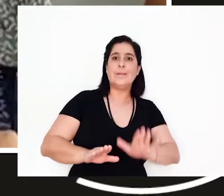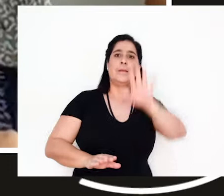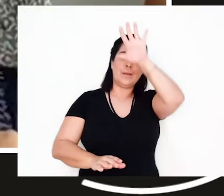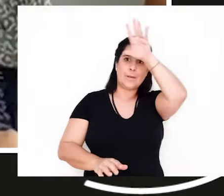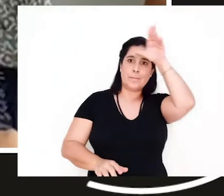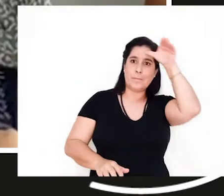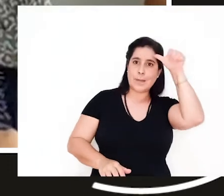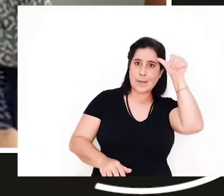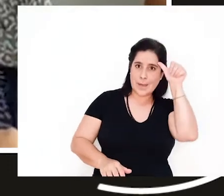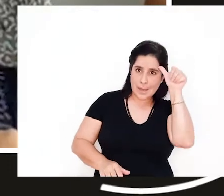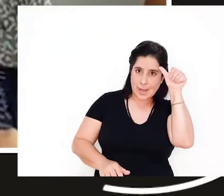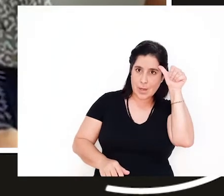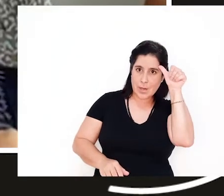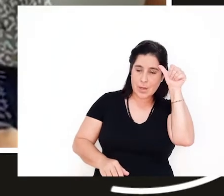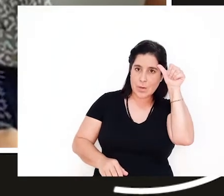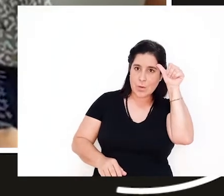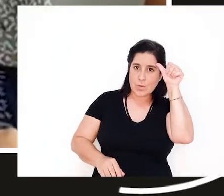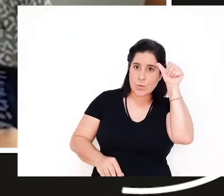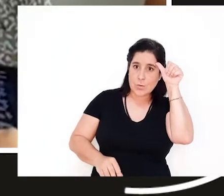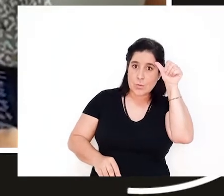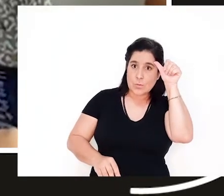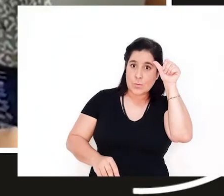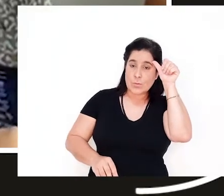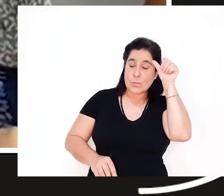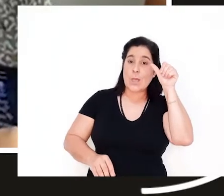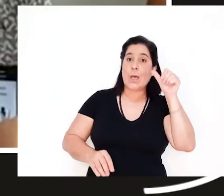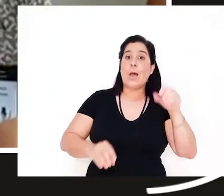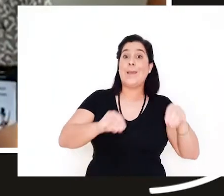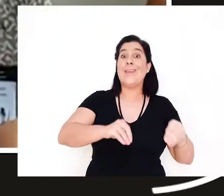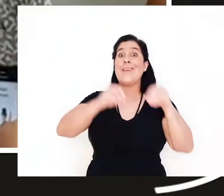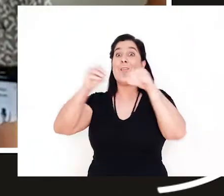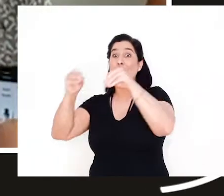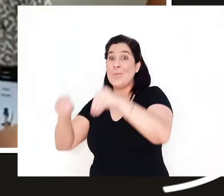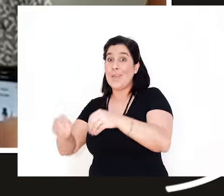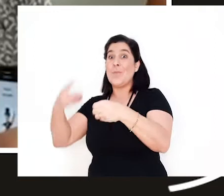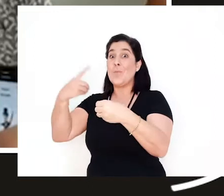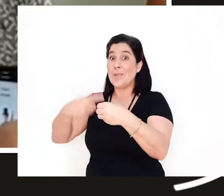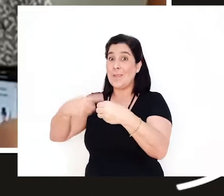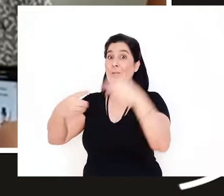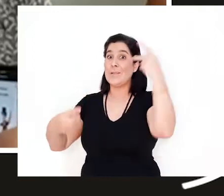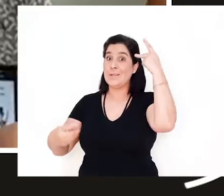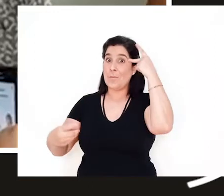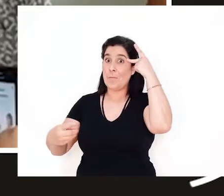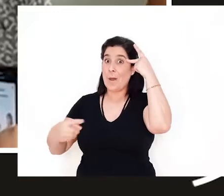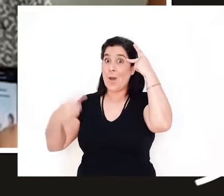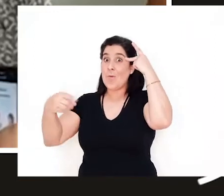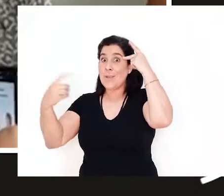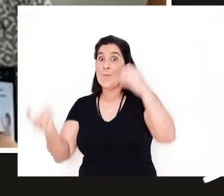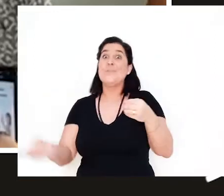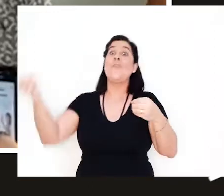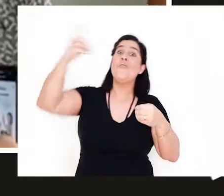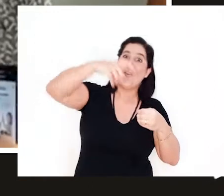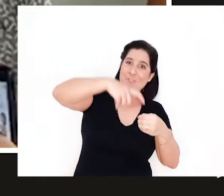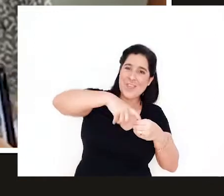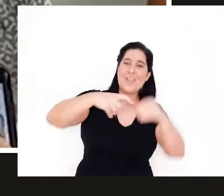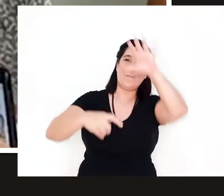daqui de Manaus com 9 anos. Eu fui morar em São José do Rio Preto. Então, voltei para Manaus em 2005 e eu amo esse